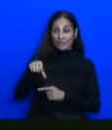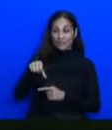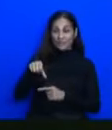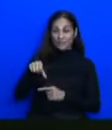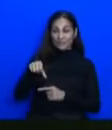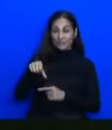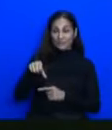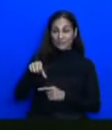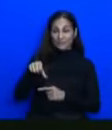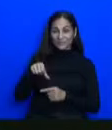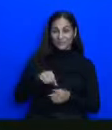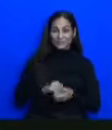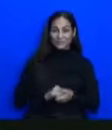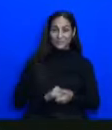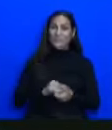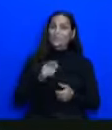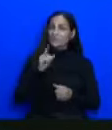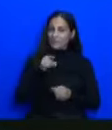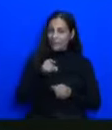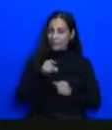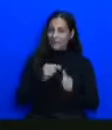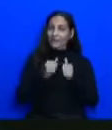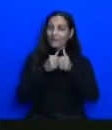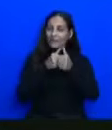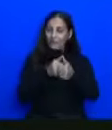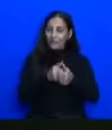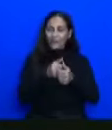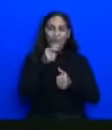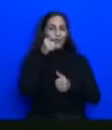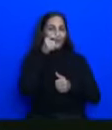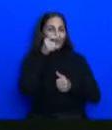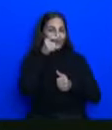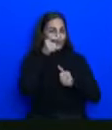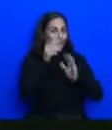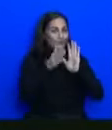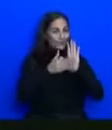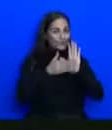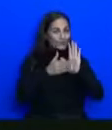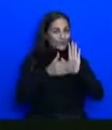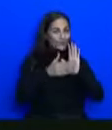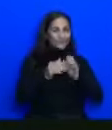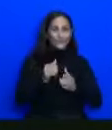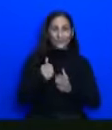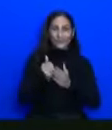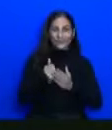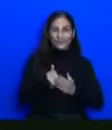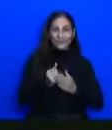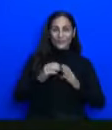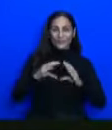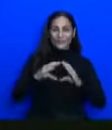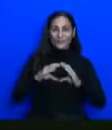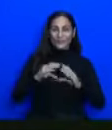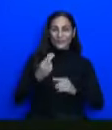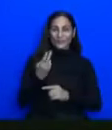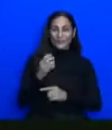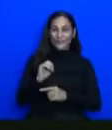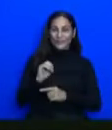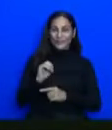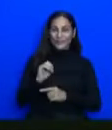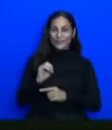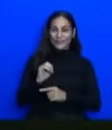09. Vai acompanhando aí, conferindo a sua aposta. Número